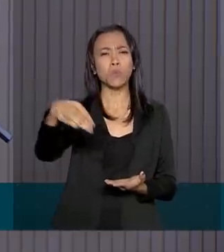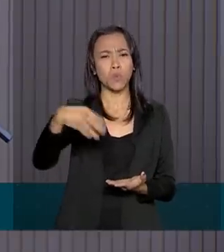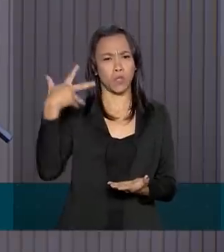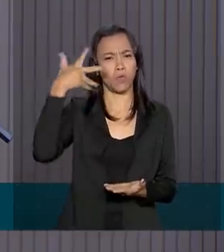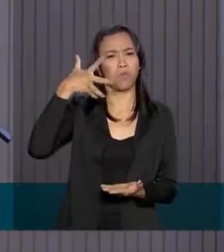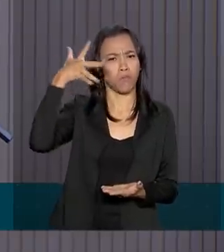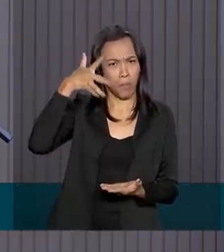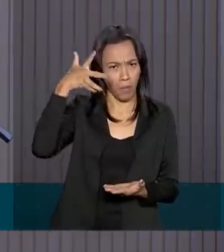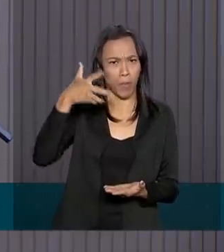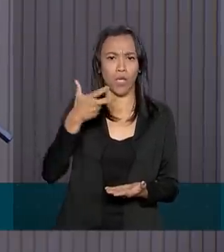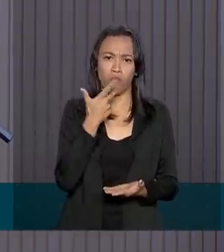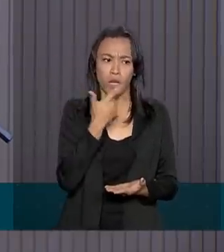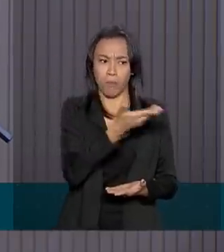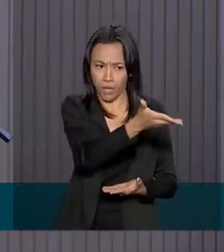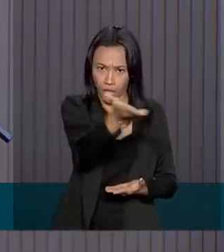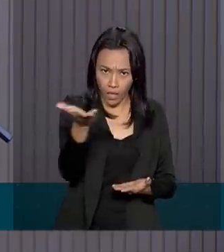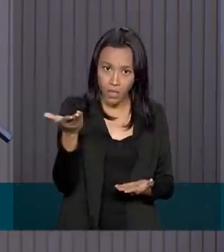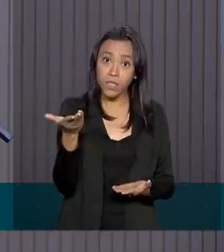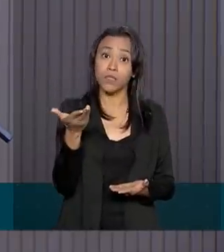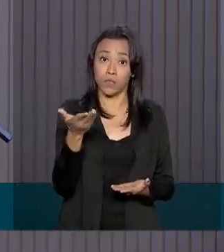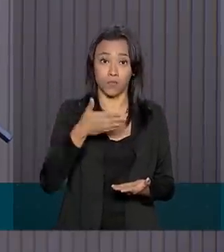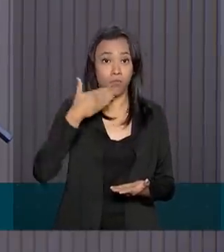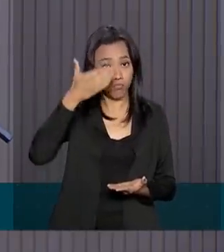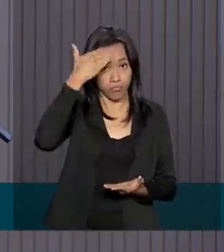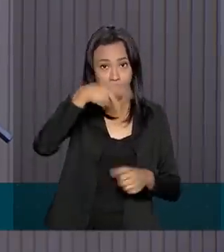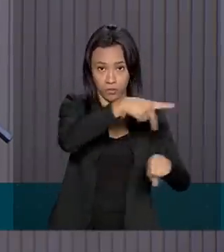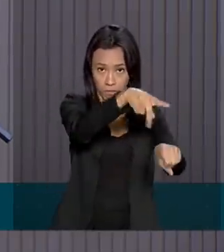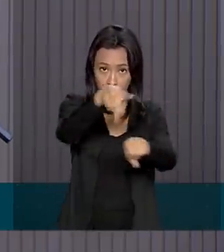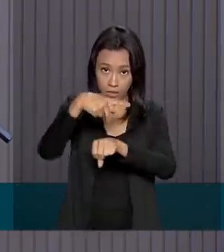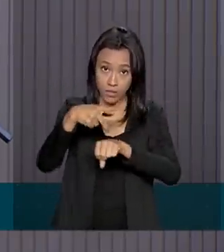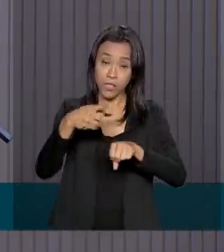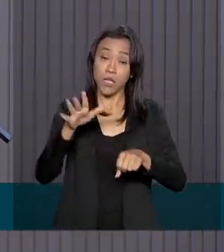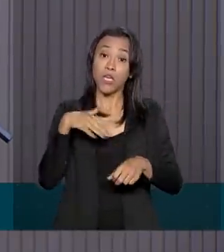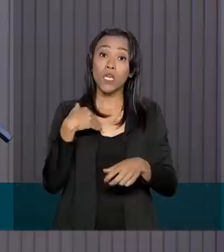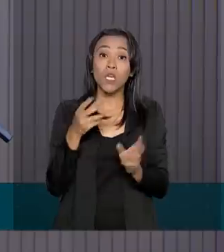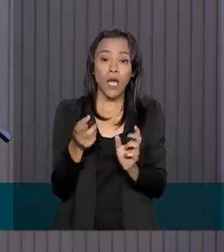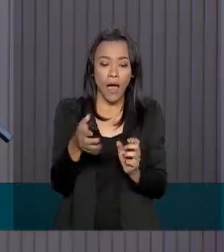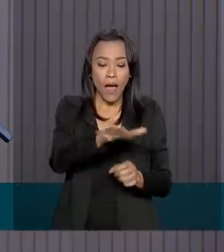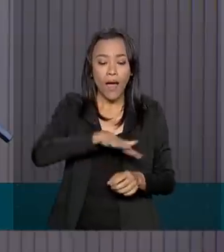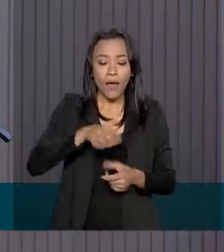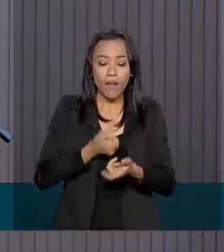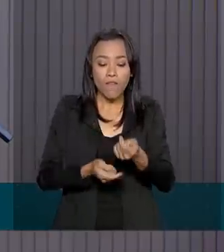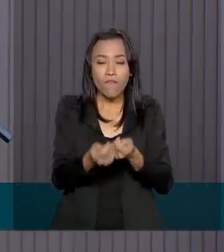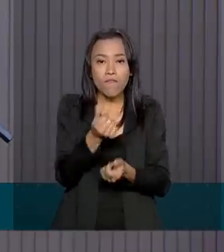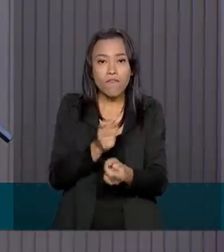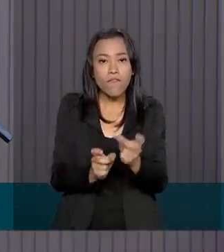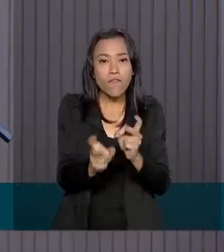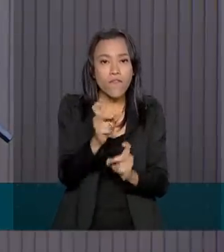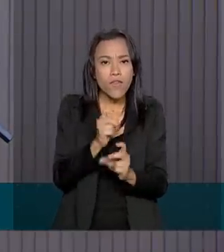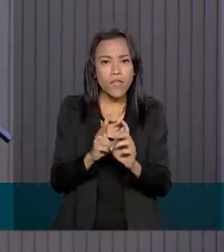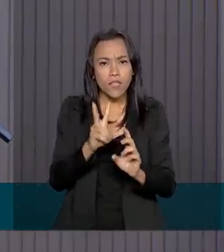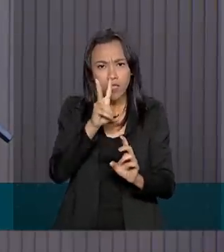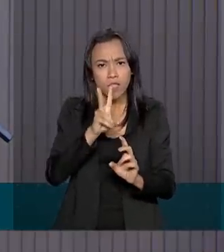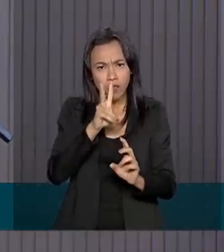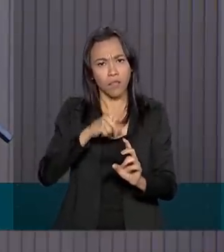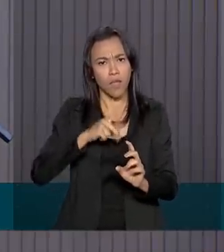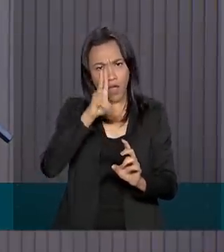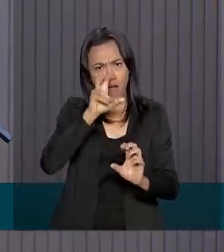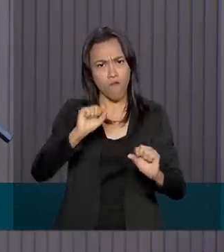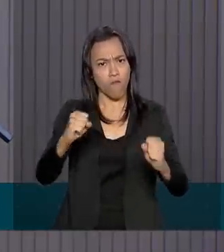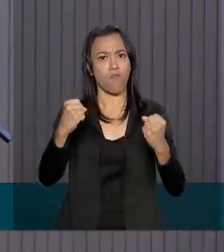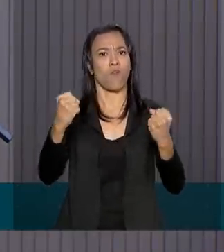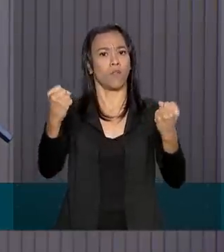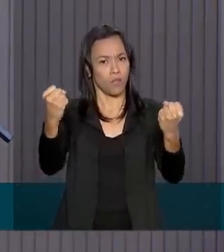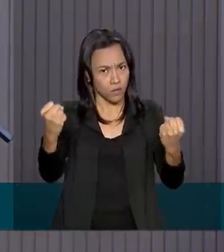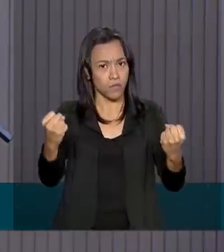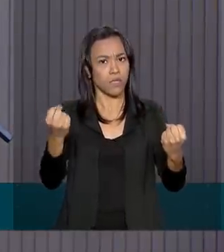eu falei para eles, né, que esse nosso relacionamento comercial seja fortalecido e, mais ainda, se